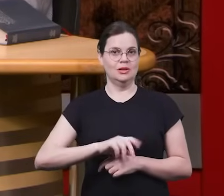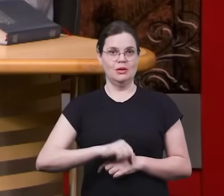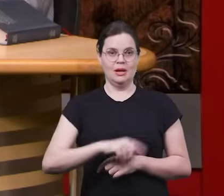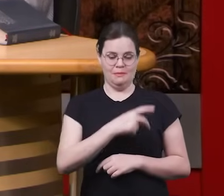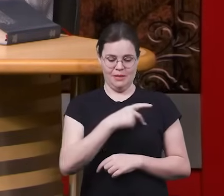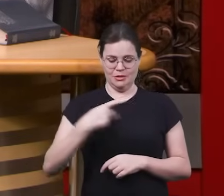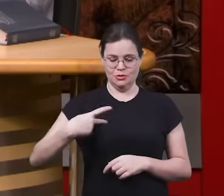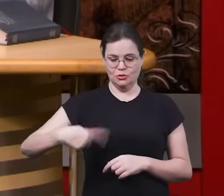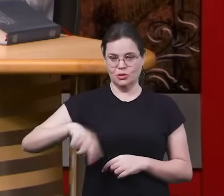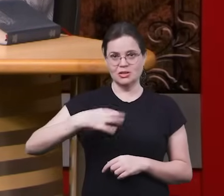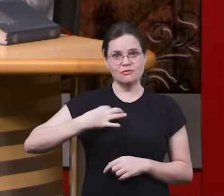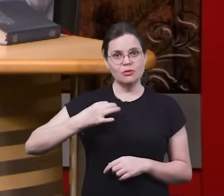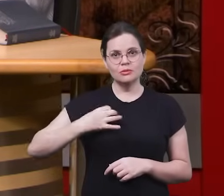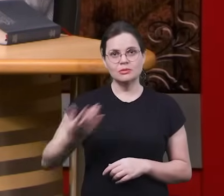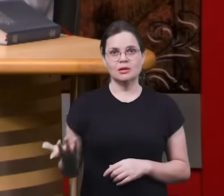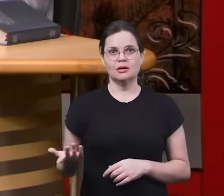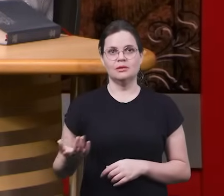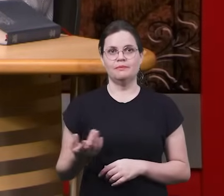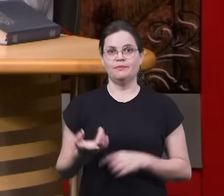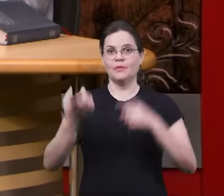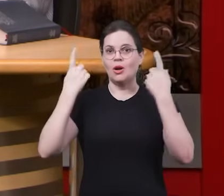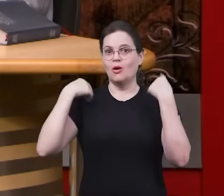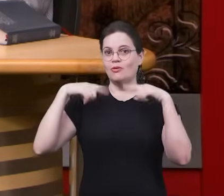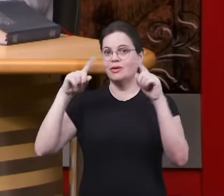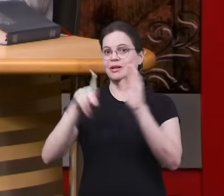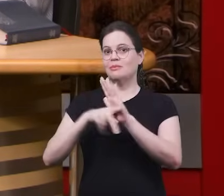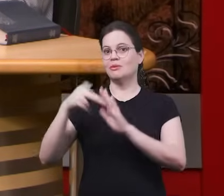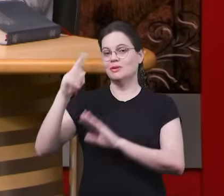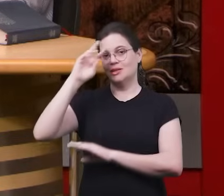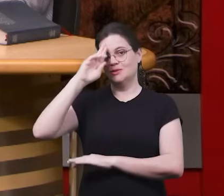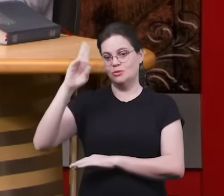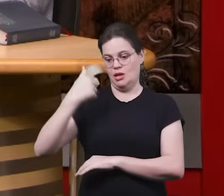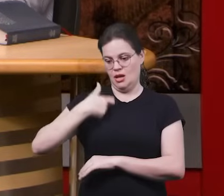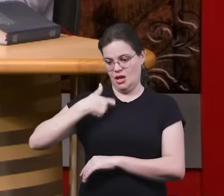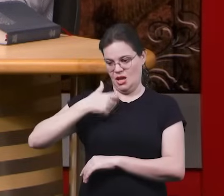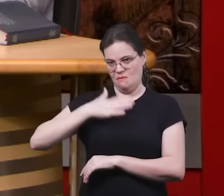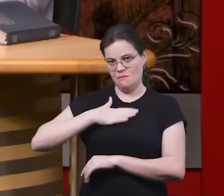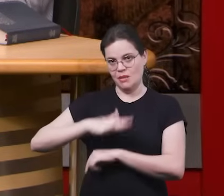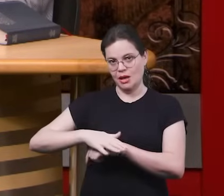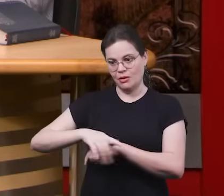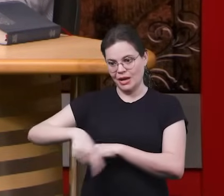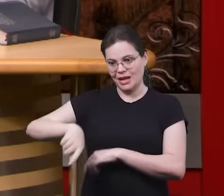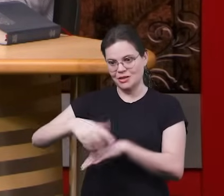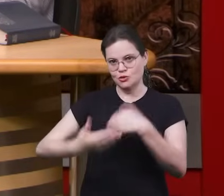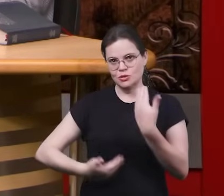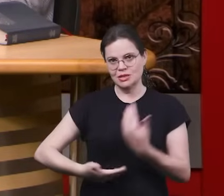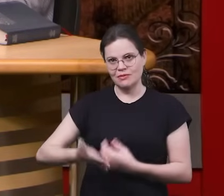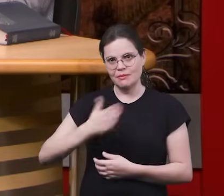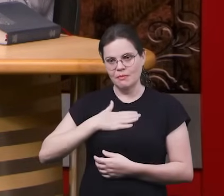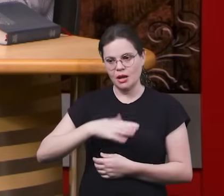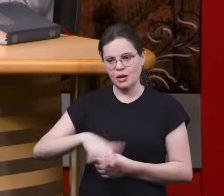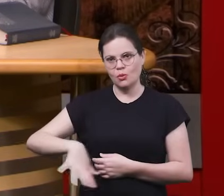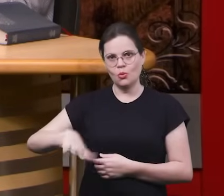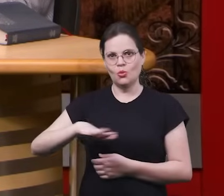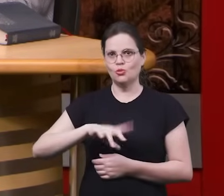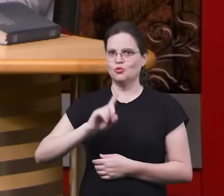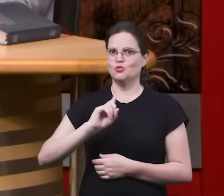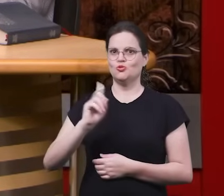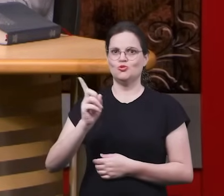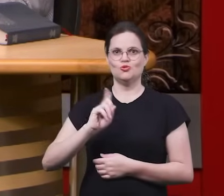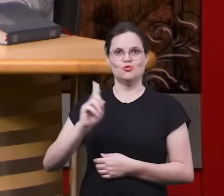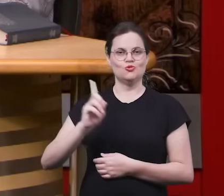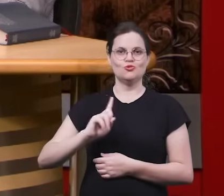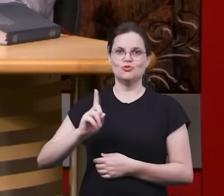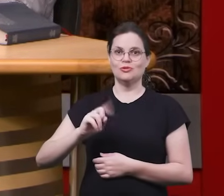para nós... O rebanho é de Deus. O rebanho de Deus. Nós não somos donos, nós somos mordomos, que você falou. O rebanho, nós